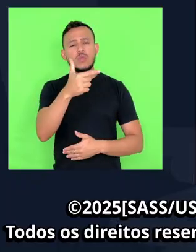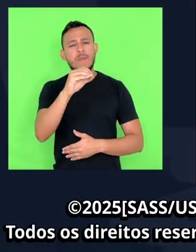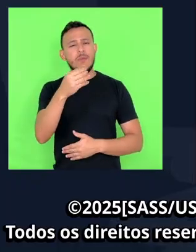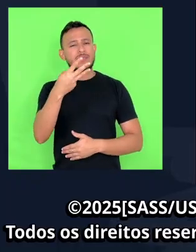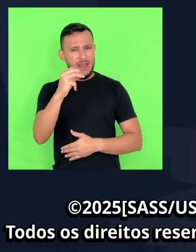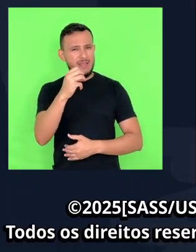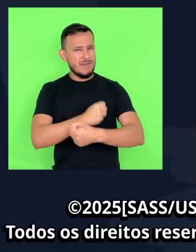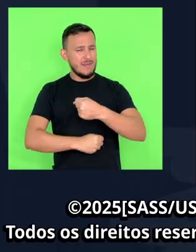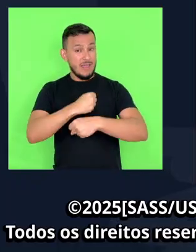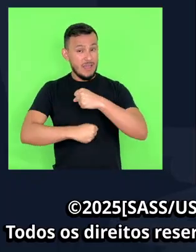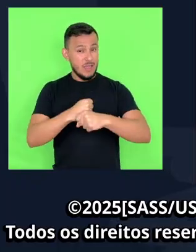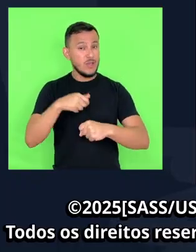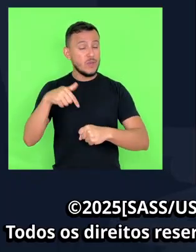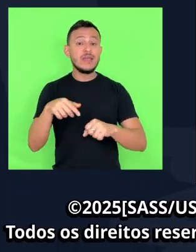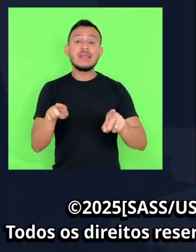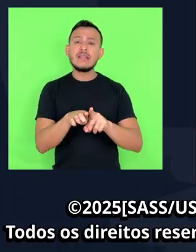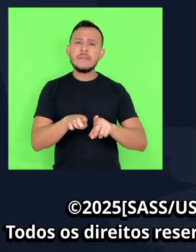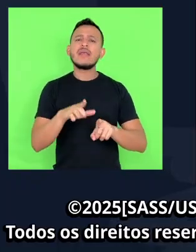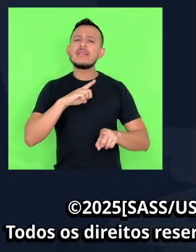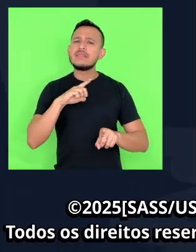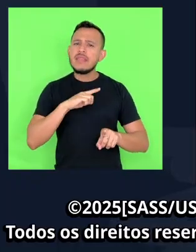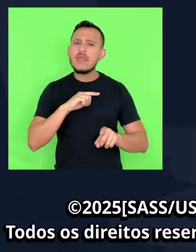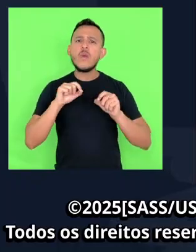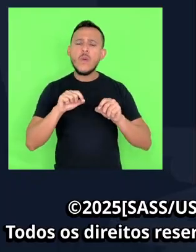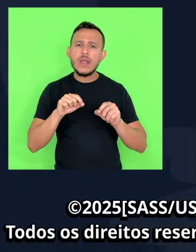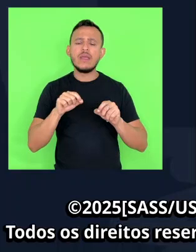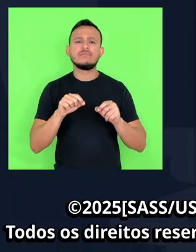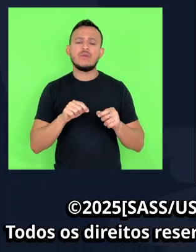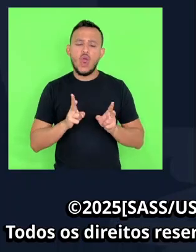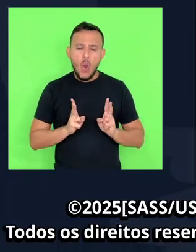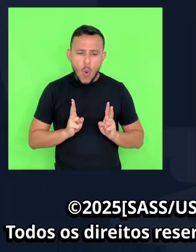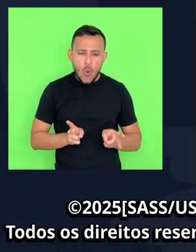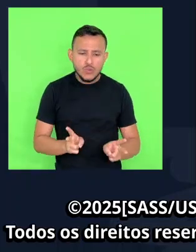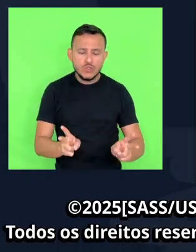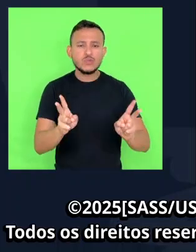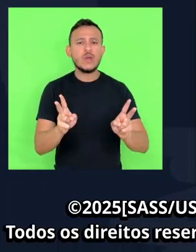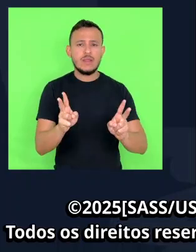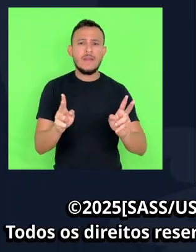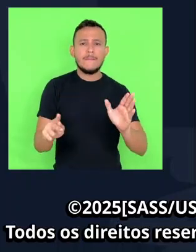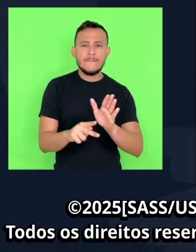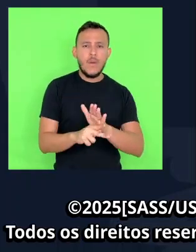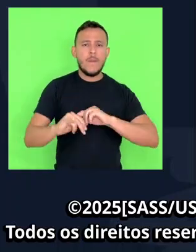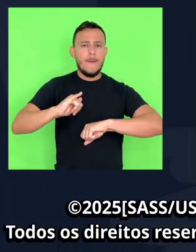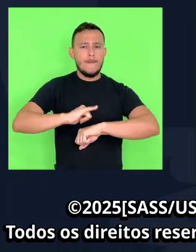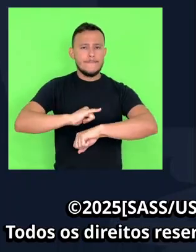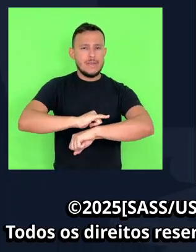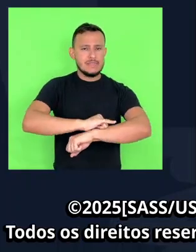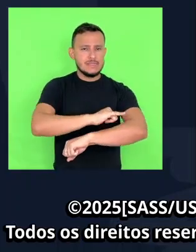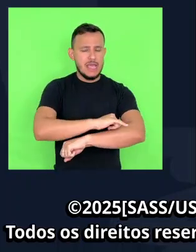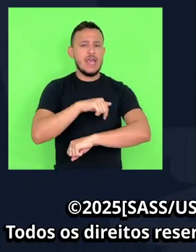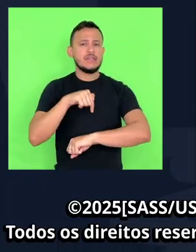2030, e nós vemos uma ascensão continuada da obesidade,